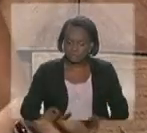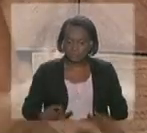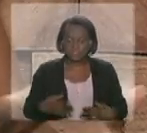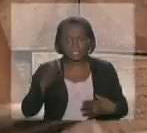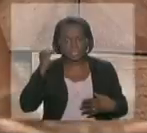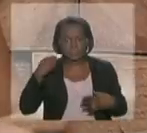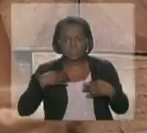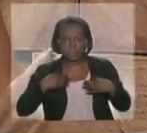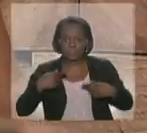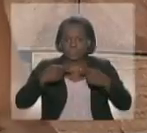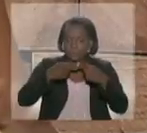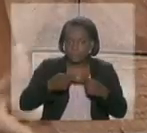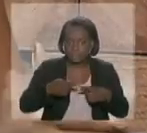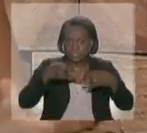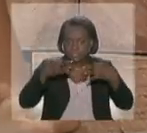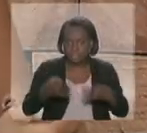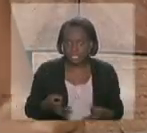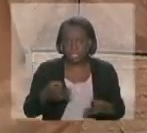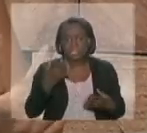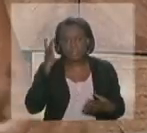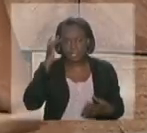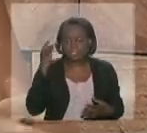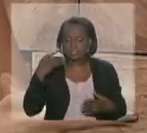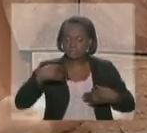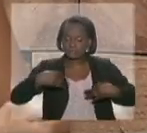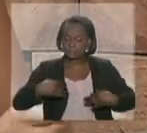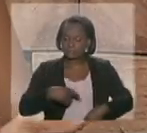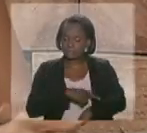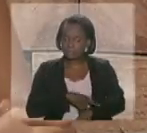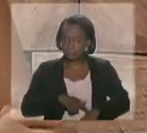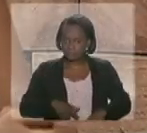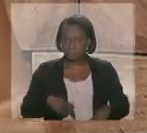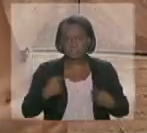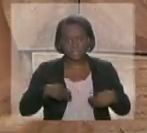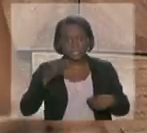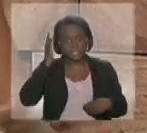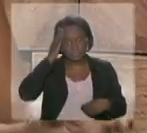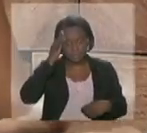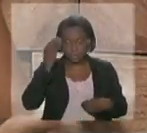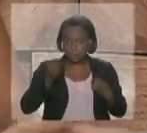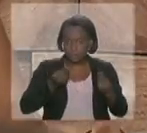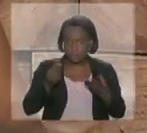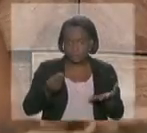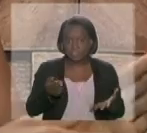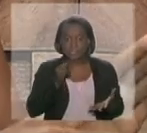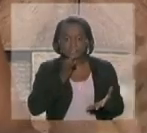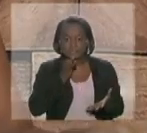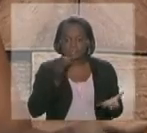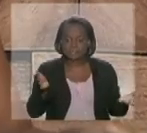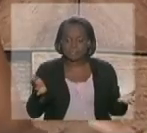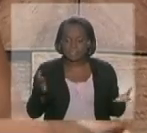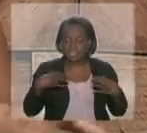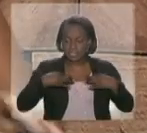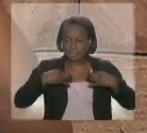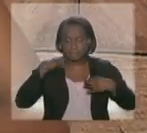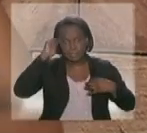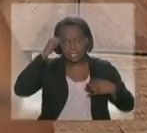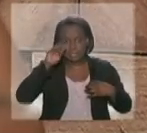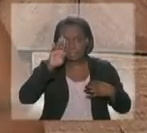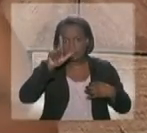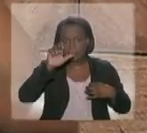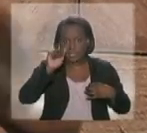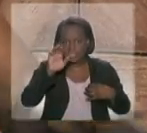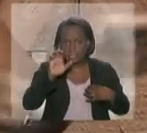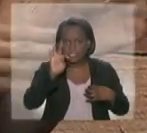disso saber se vesti nas ocasiões certas eu acho isso muito elegante eu acho que a gente tem que saber se vestir ah é é é é Black